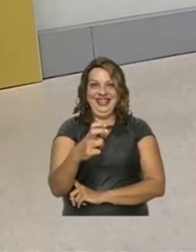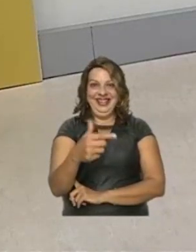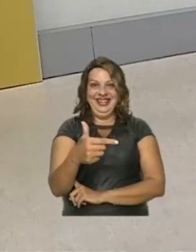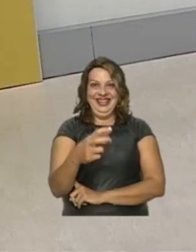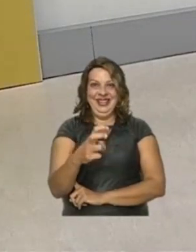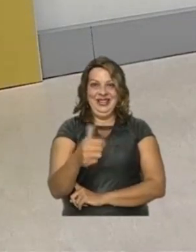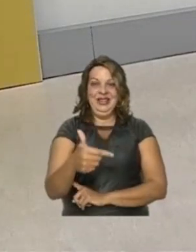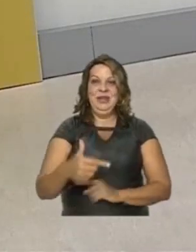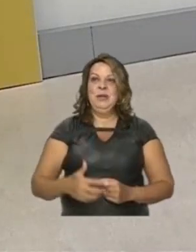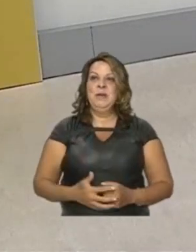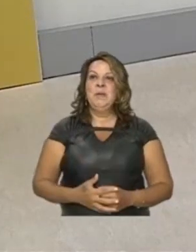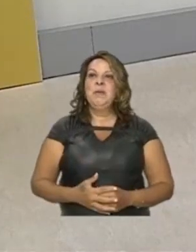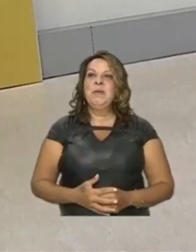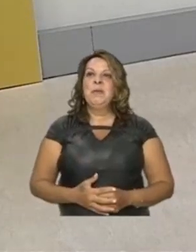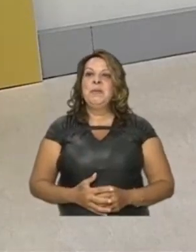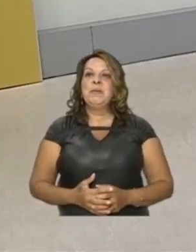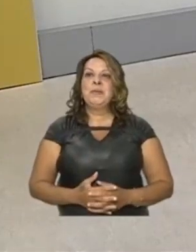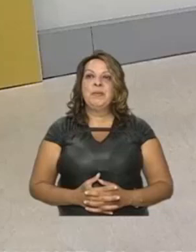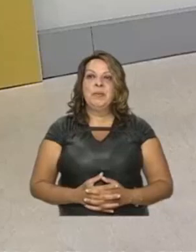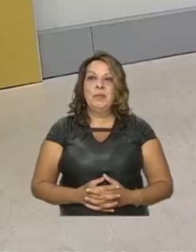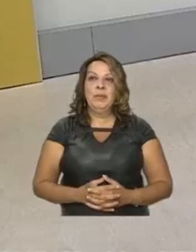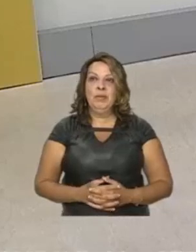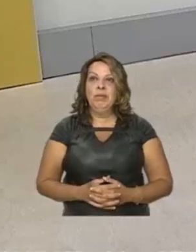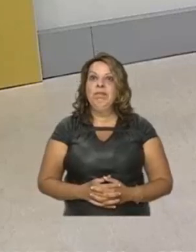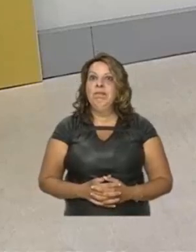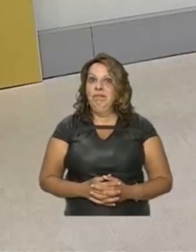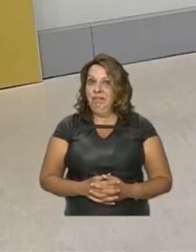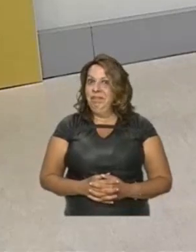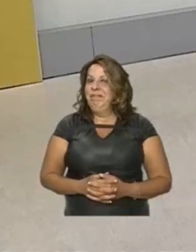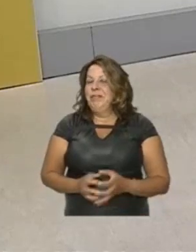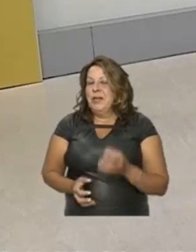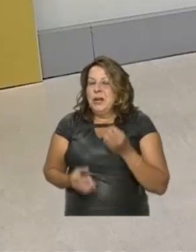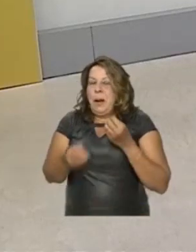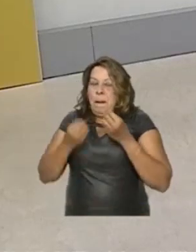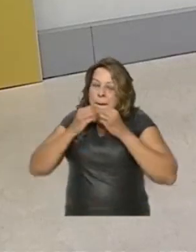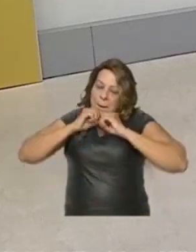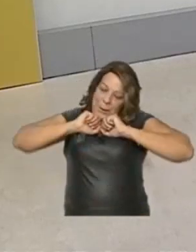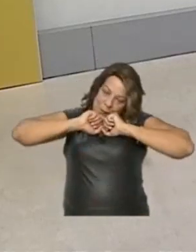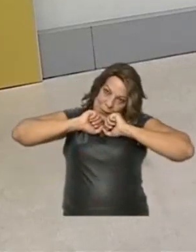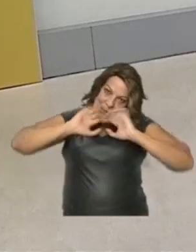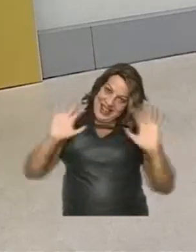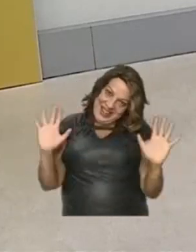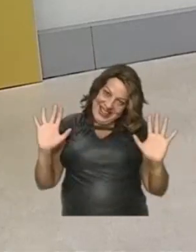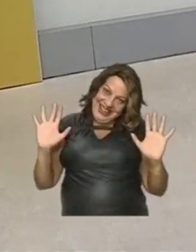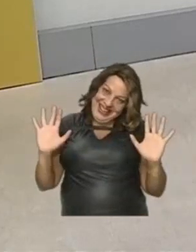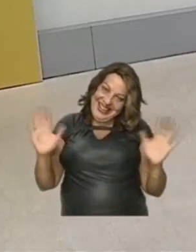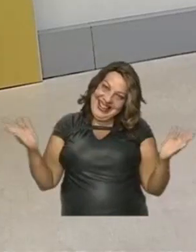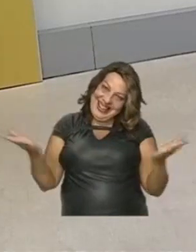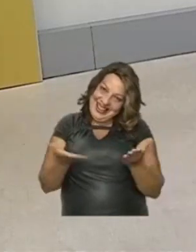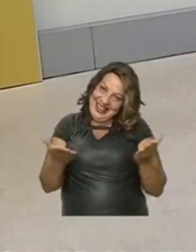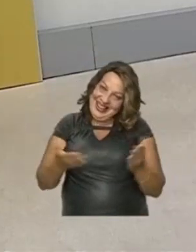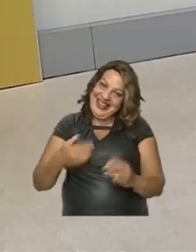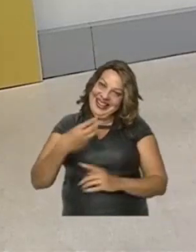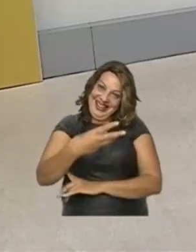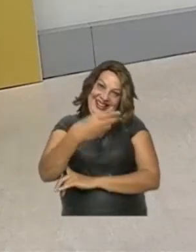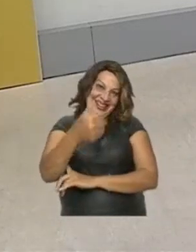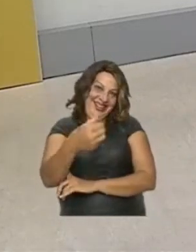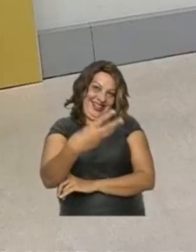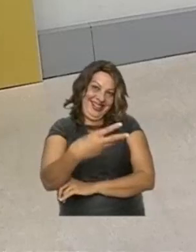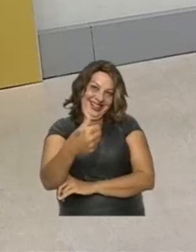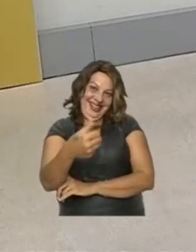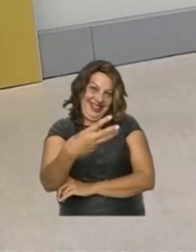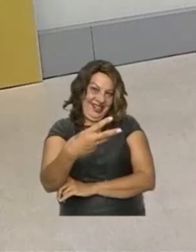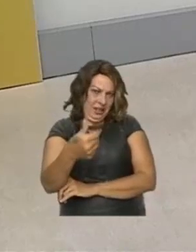52. 52 já saiu, maravilha, minha gente. Olha o 31,